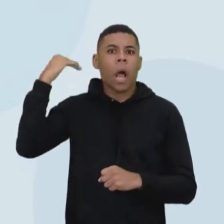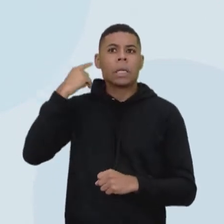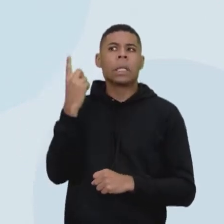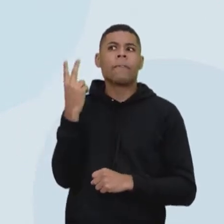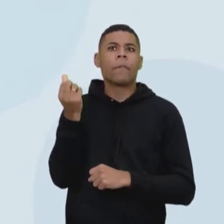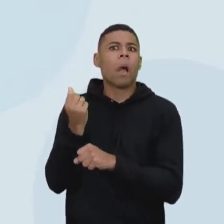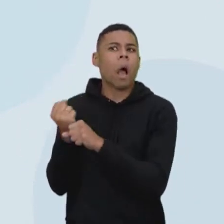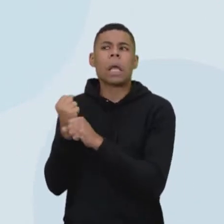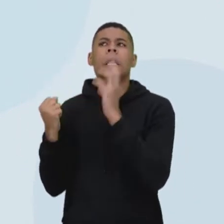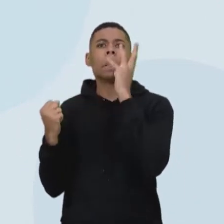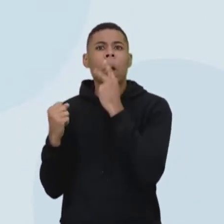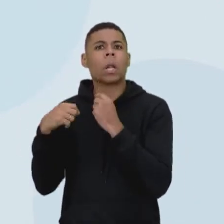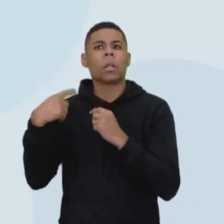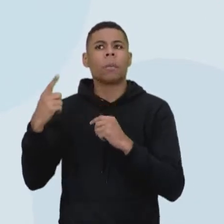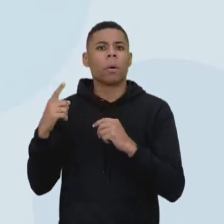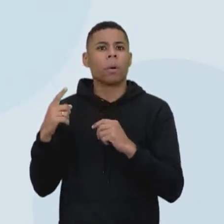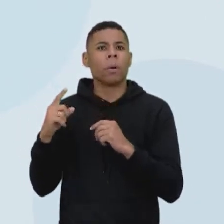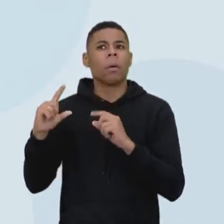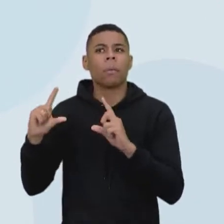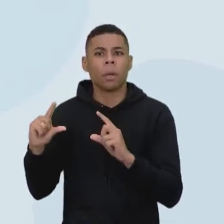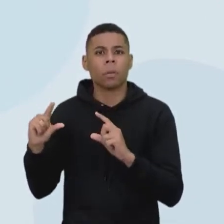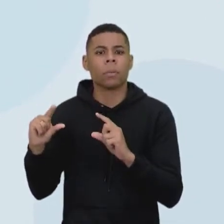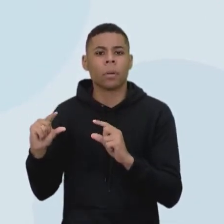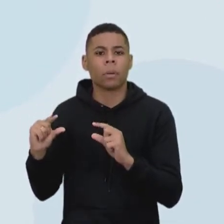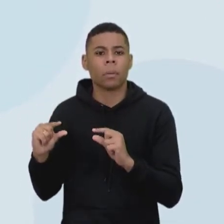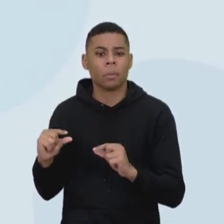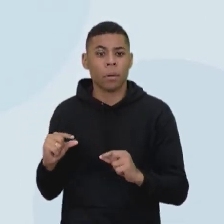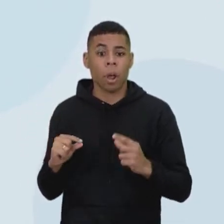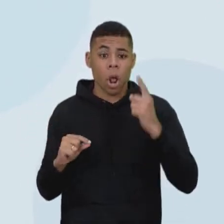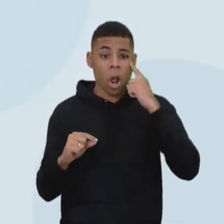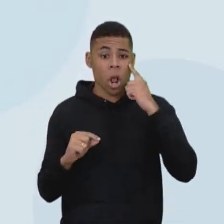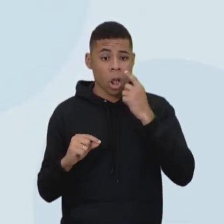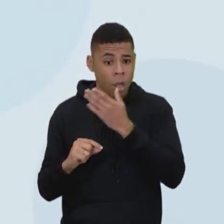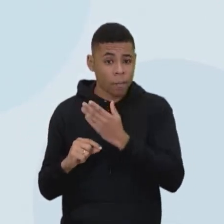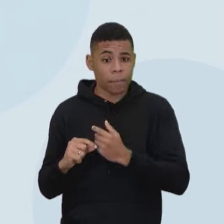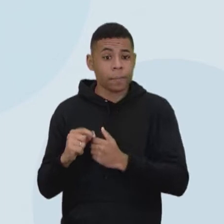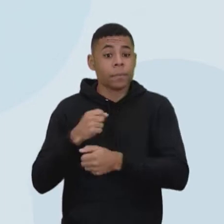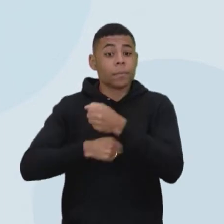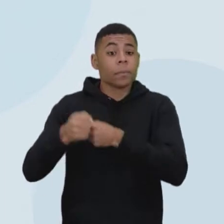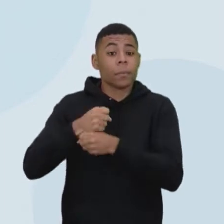na quantidade de anos, e em 2011 volta a subir para 15 anos,